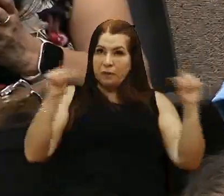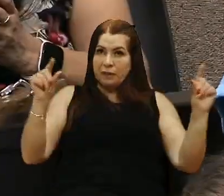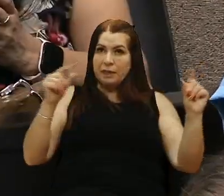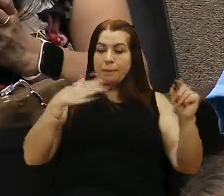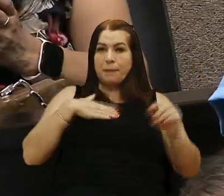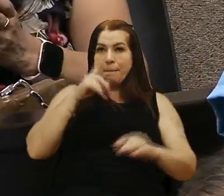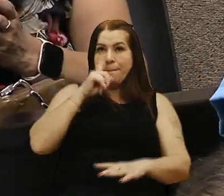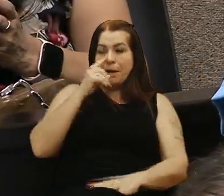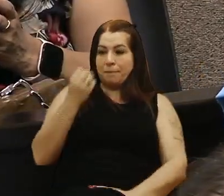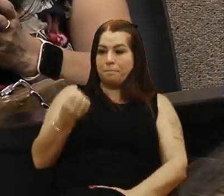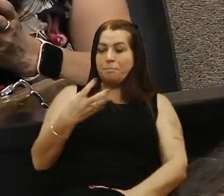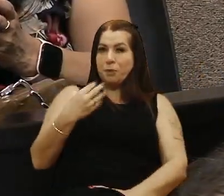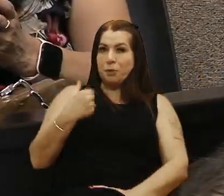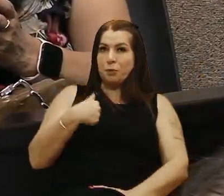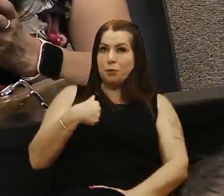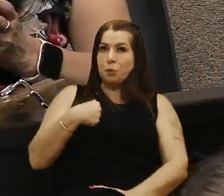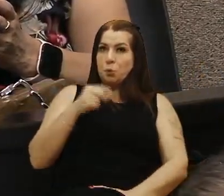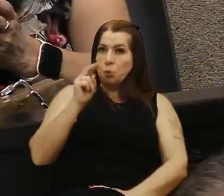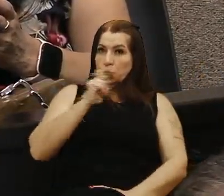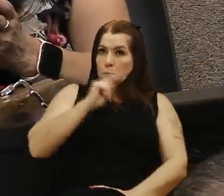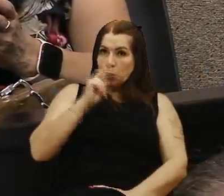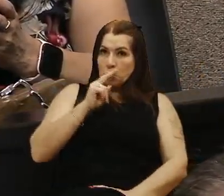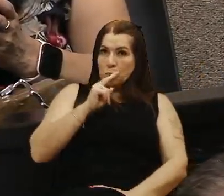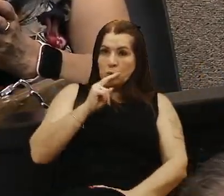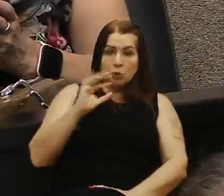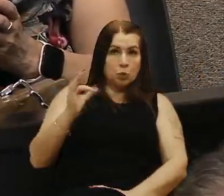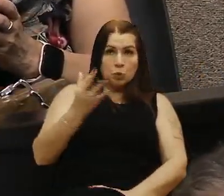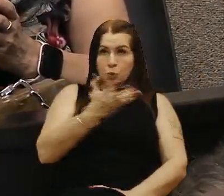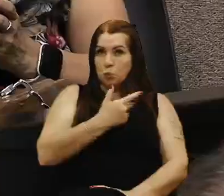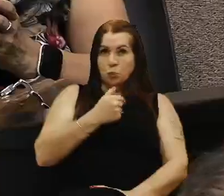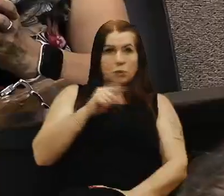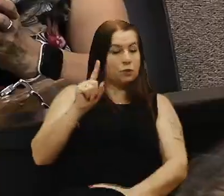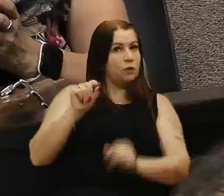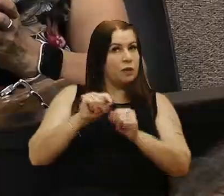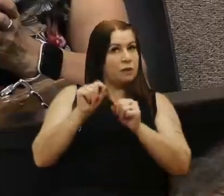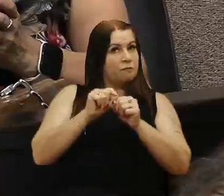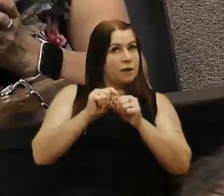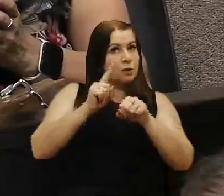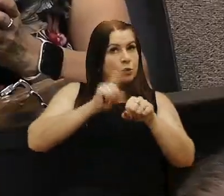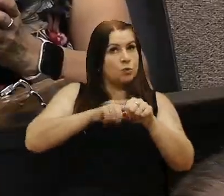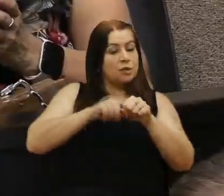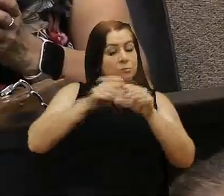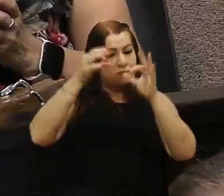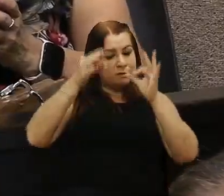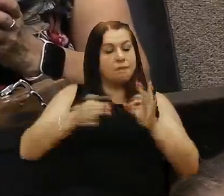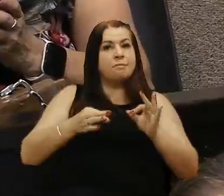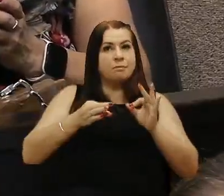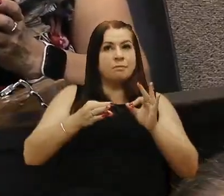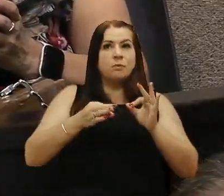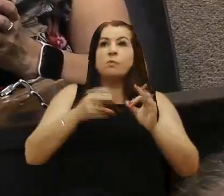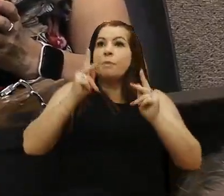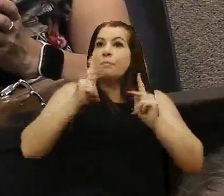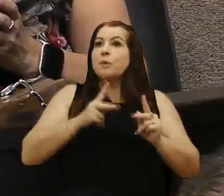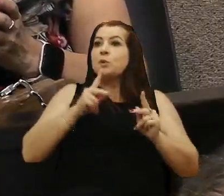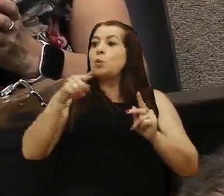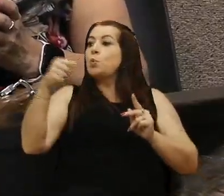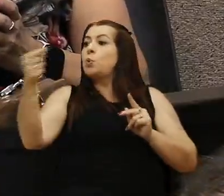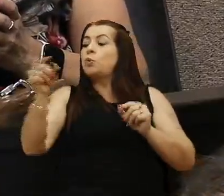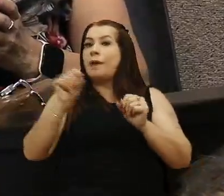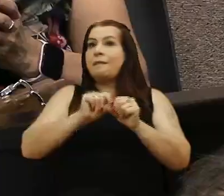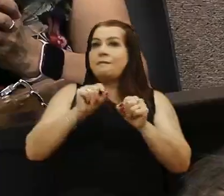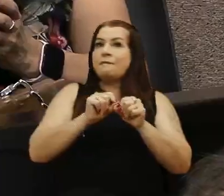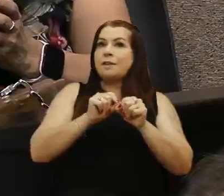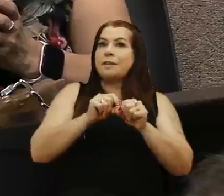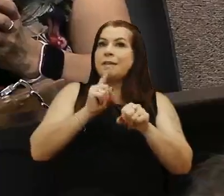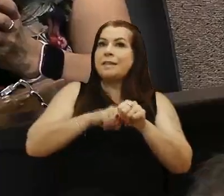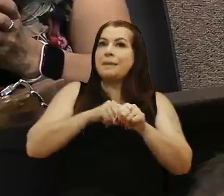a minha mãe me ensinou, né? Urgente é tudo aquilo que tu não faz em tempo hábil e alguém quer que o outro faça